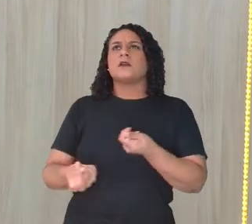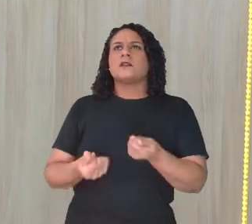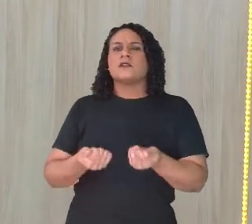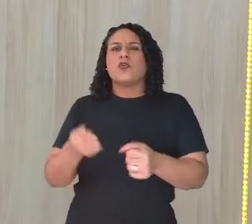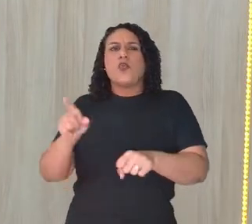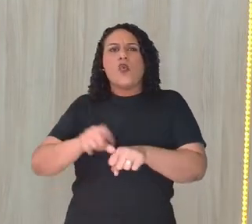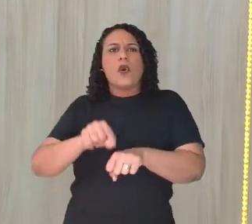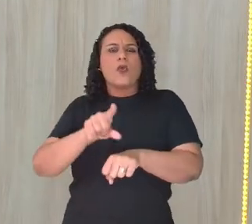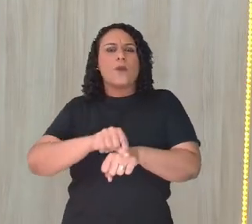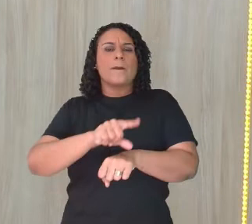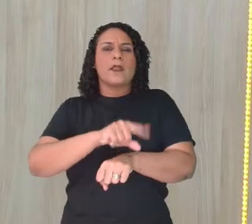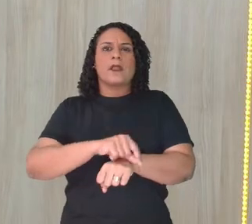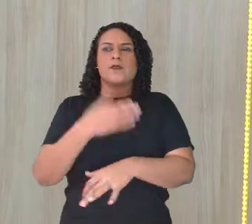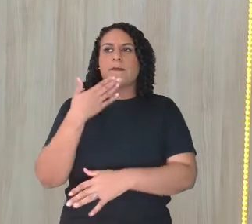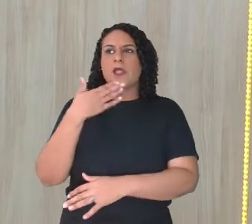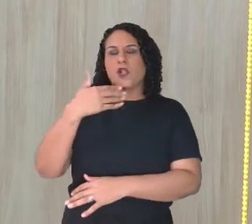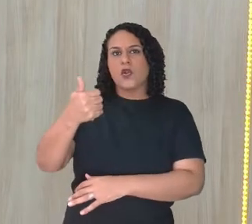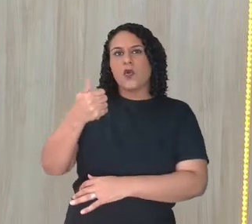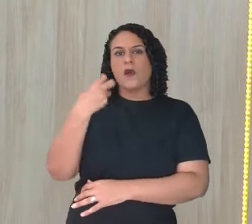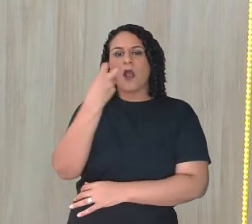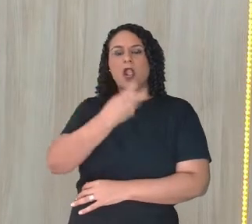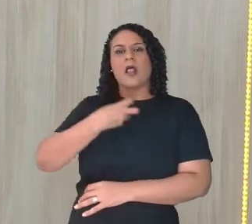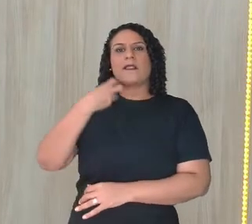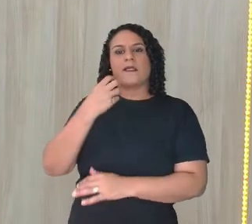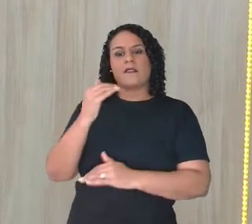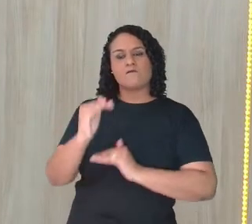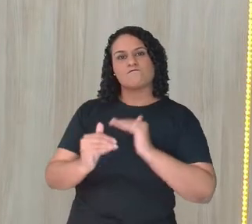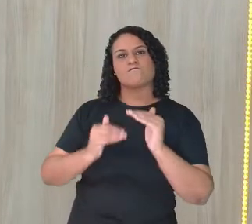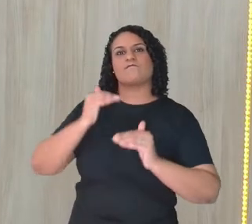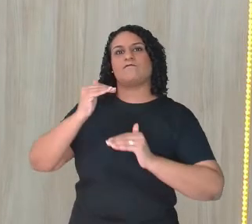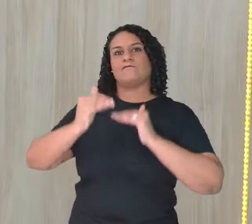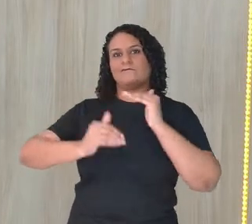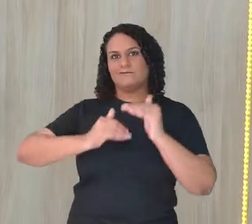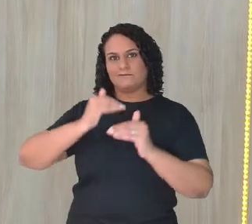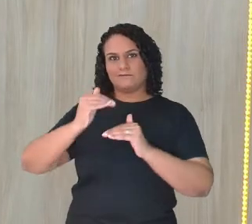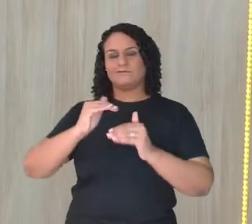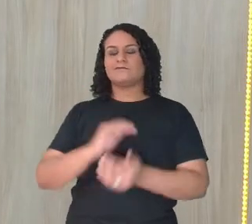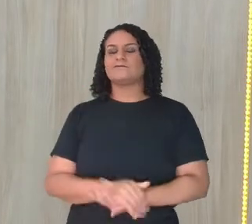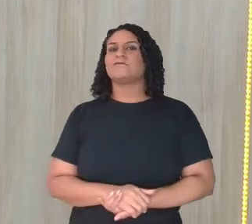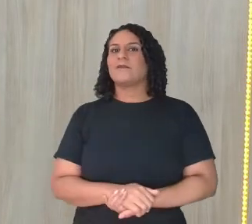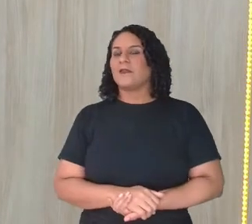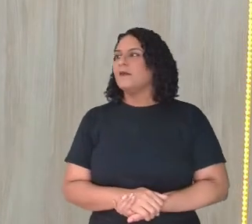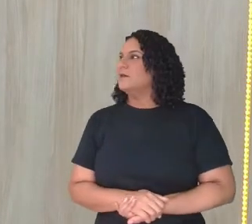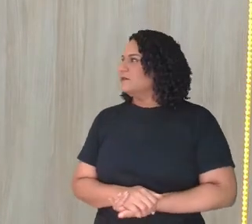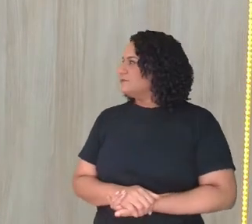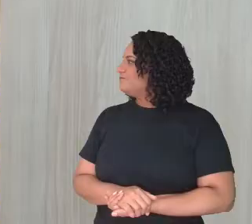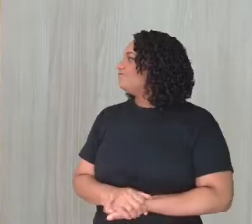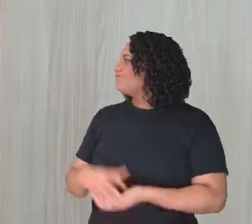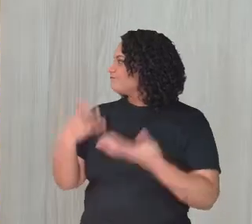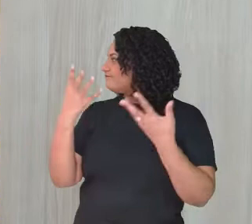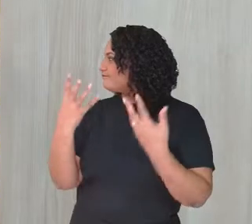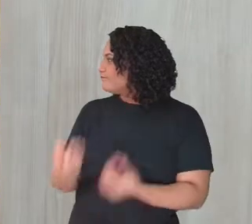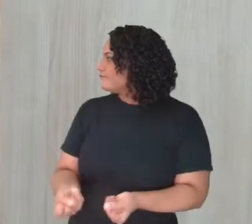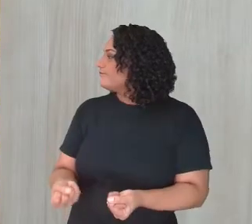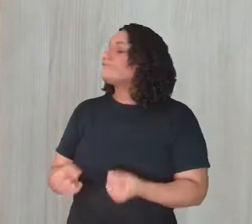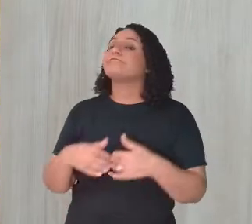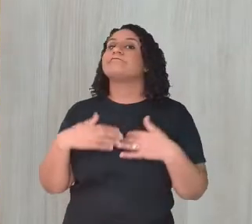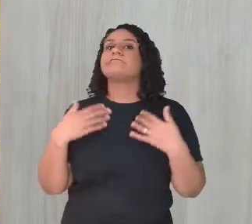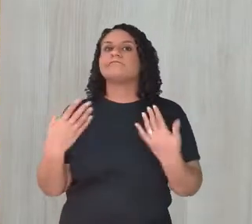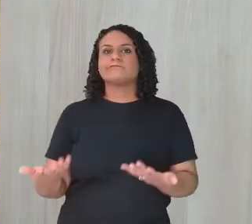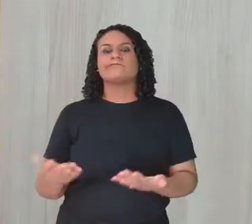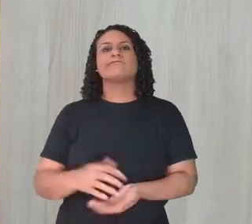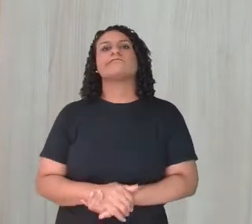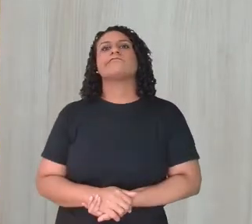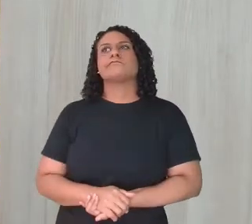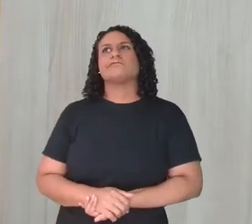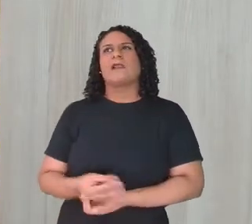se desenvolver na oralidade. Não é, professora? É uma dica que a gente dá, né? Se jogue. Com certeza, se jogue. Eu falo isso porque eu tive